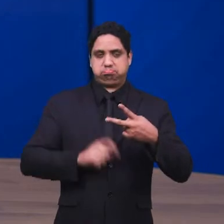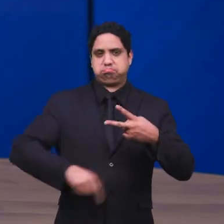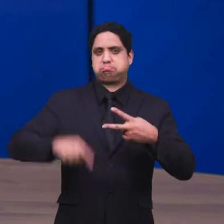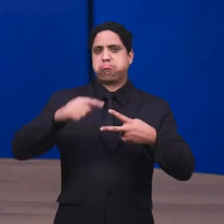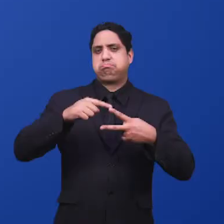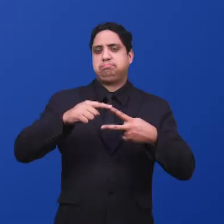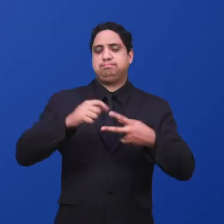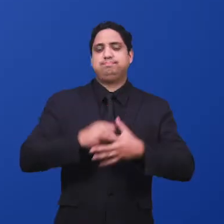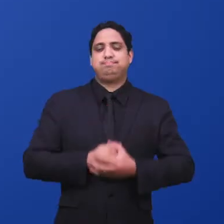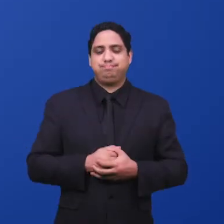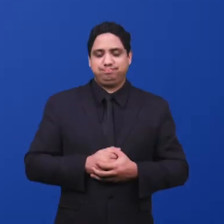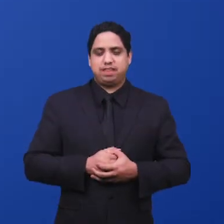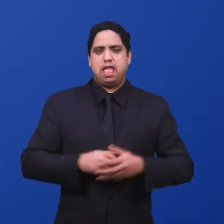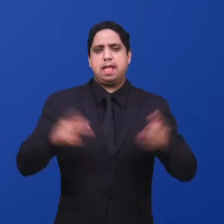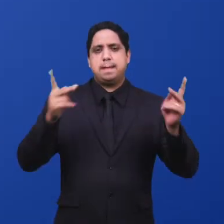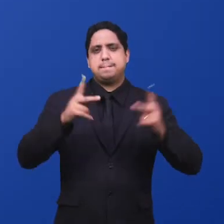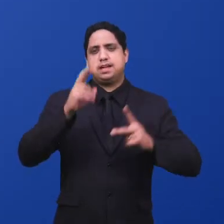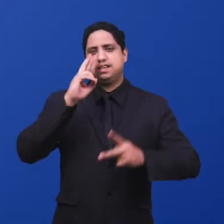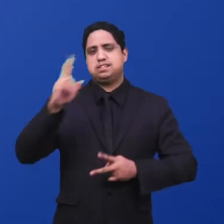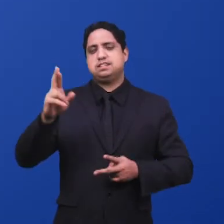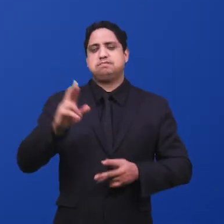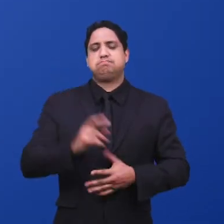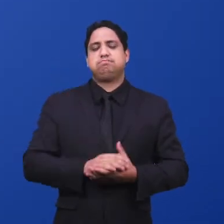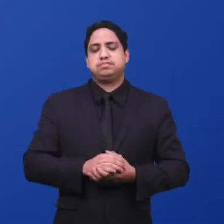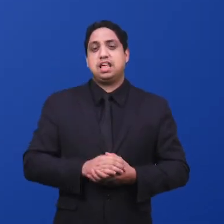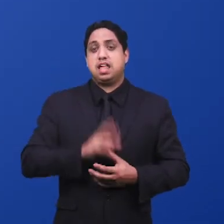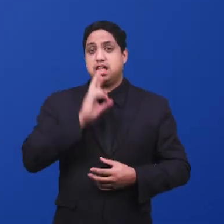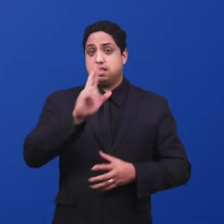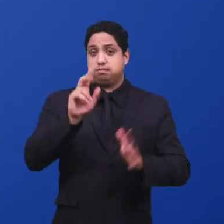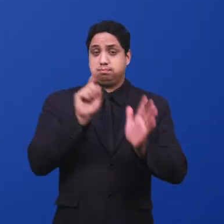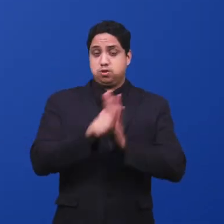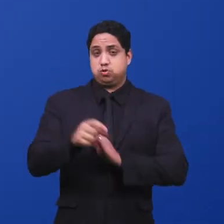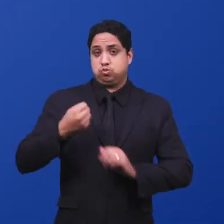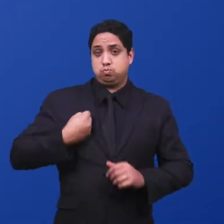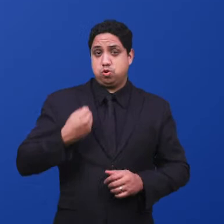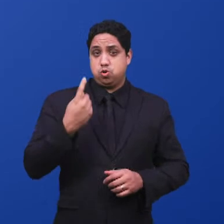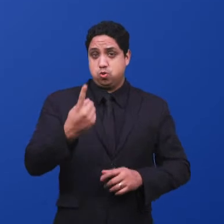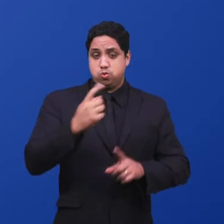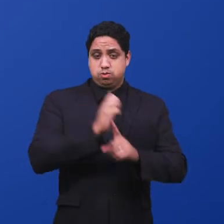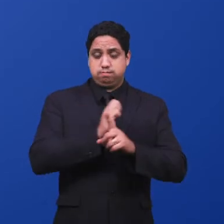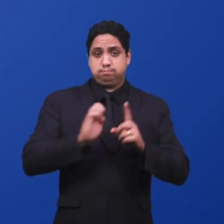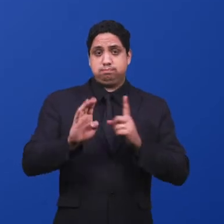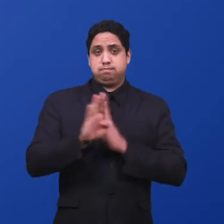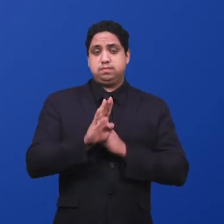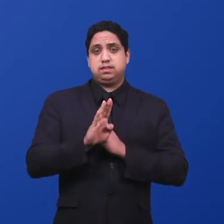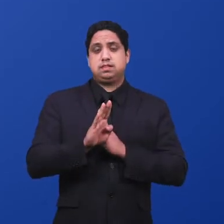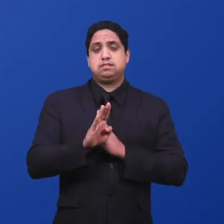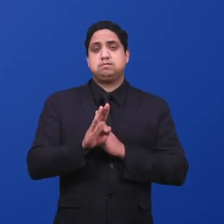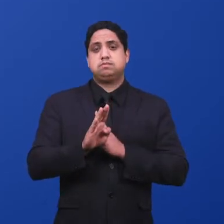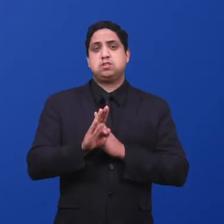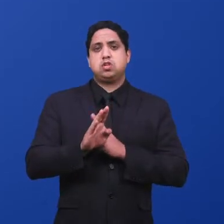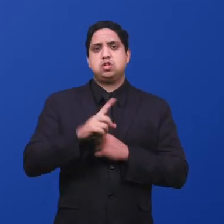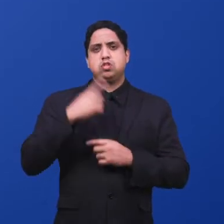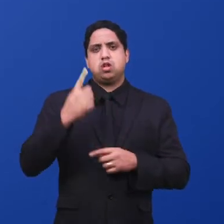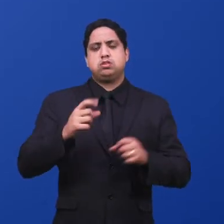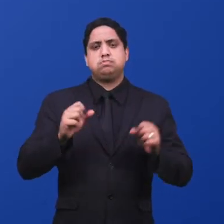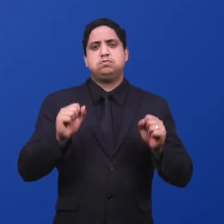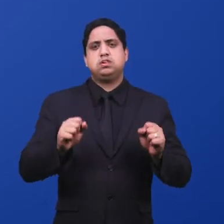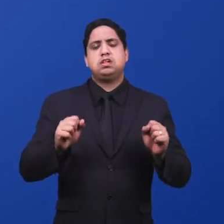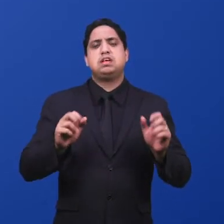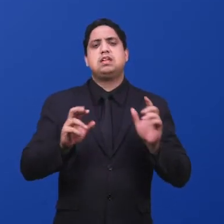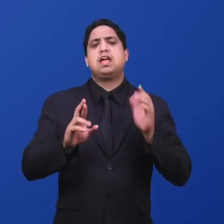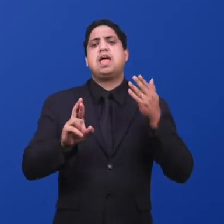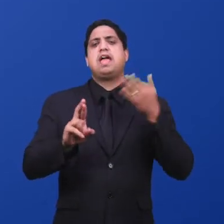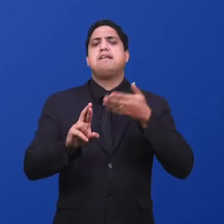primeira pergunta. A paz do Senhor, em resposta à pergunta número 1 da Escola Bíblica Dominical, podemos fazer uma referência